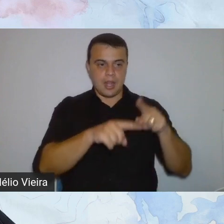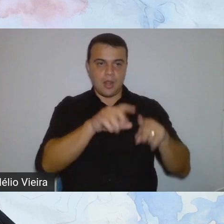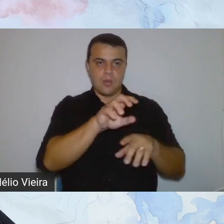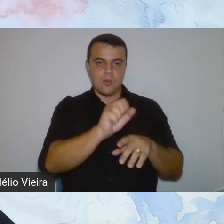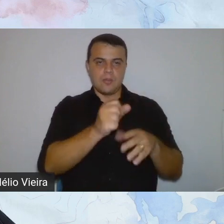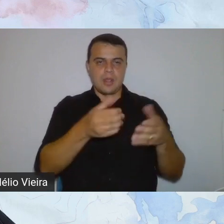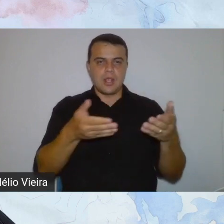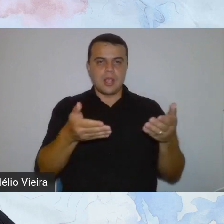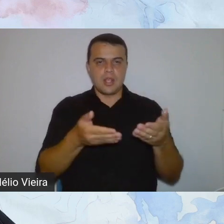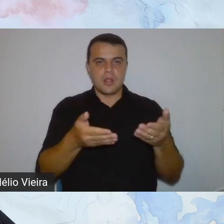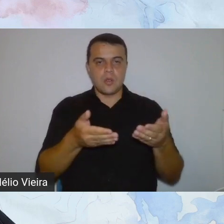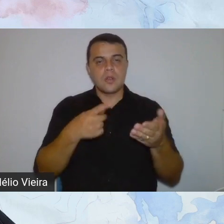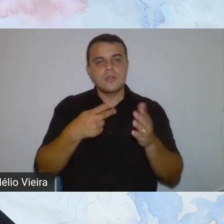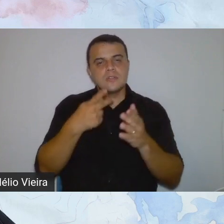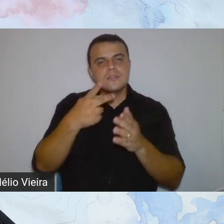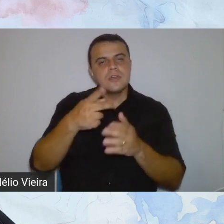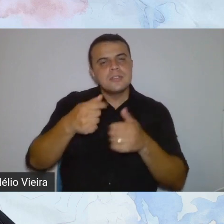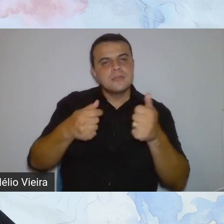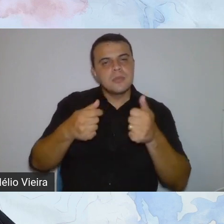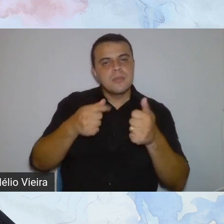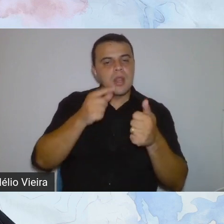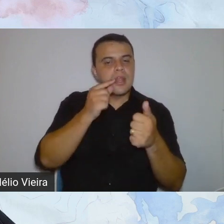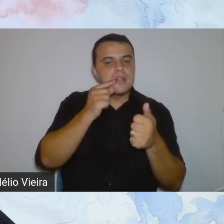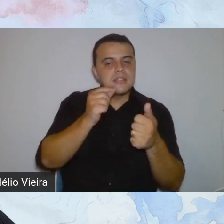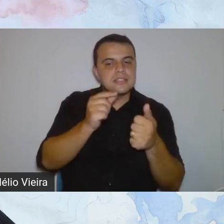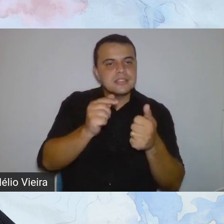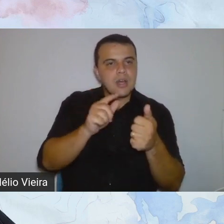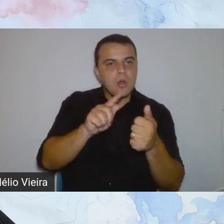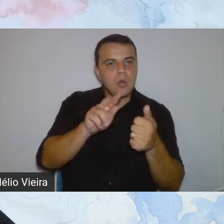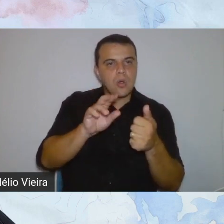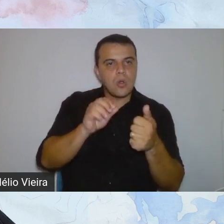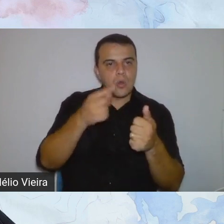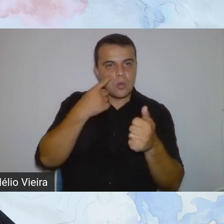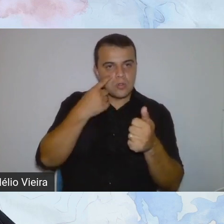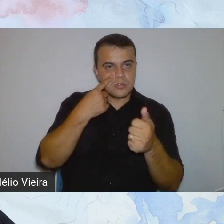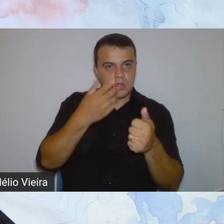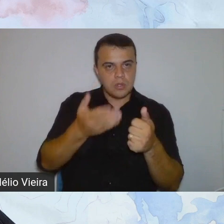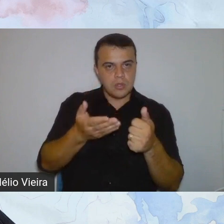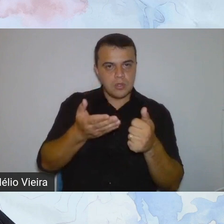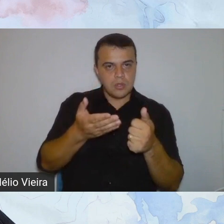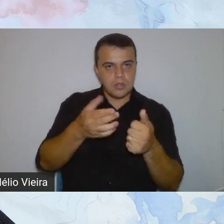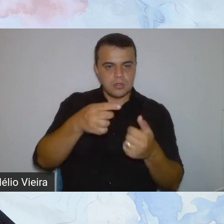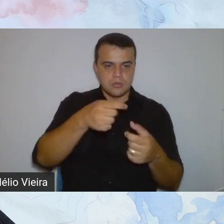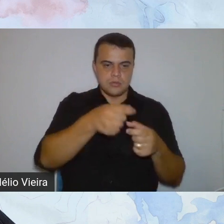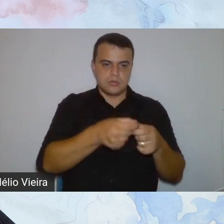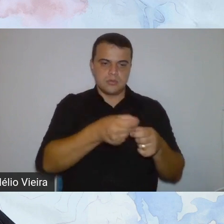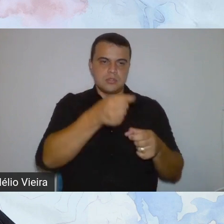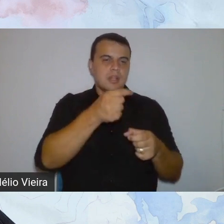ó, primeira coisa que eu preciso falar para vocês, o sal grosso, gente, ó. Isso aqui é um